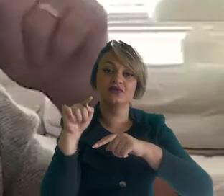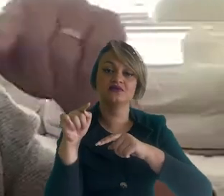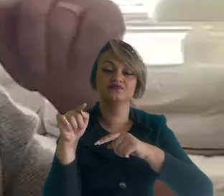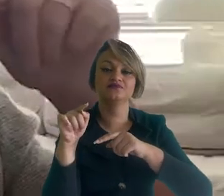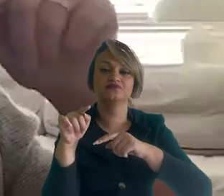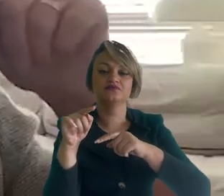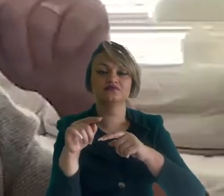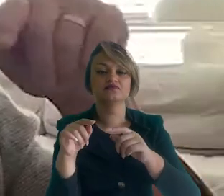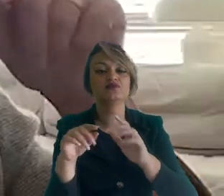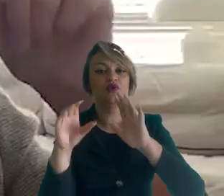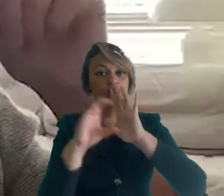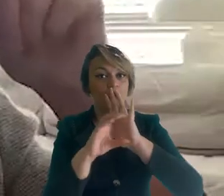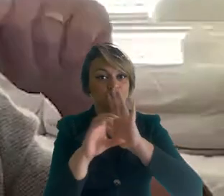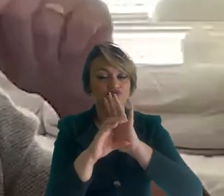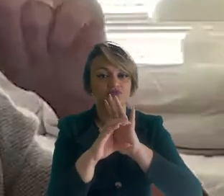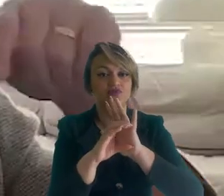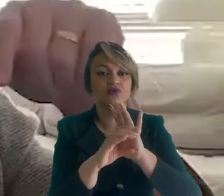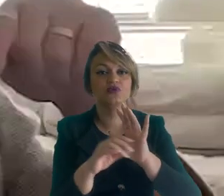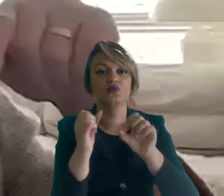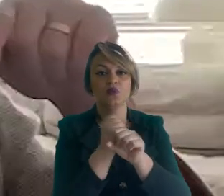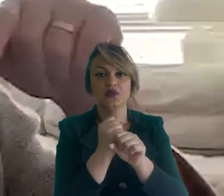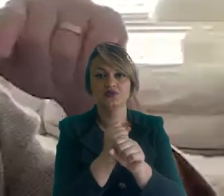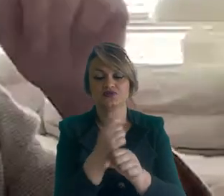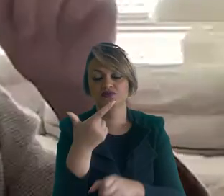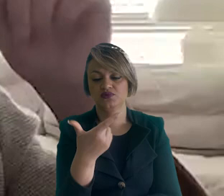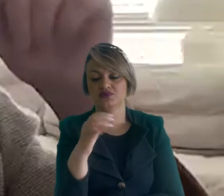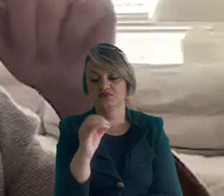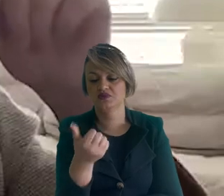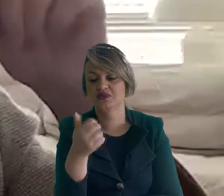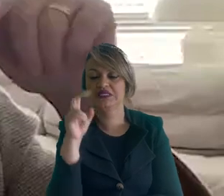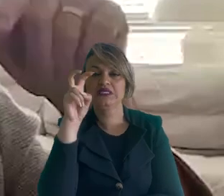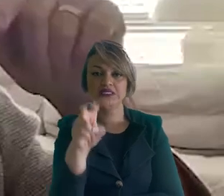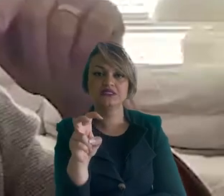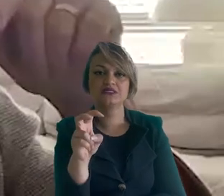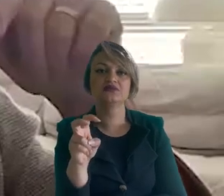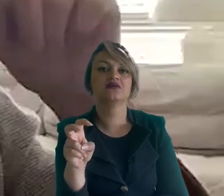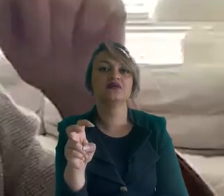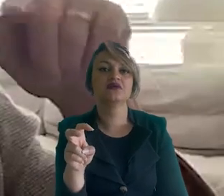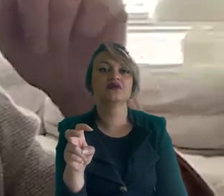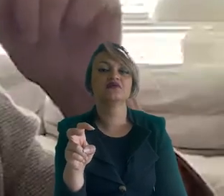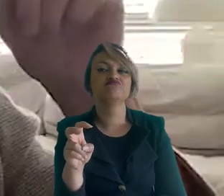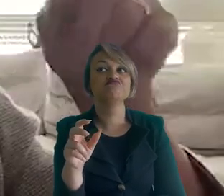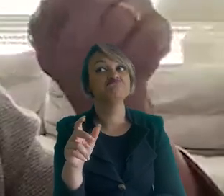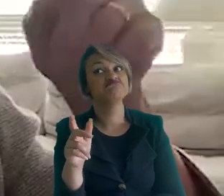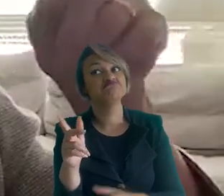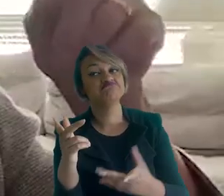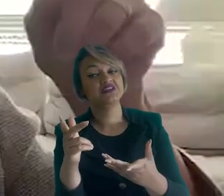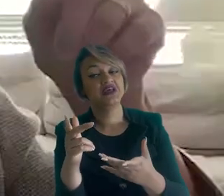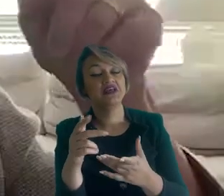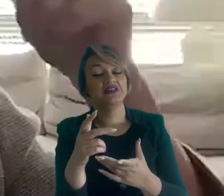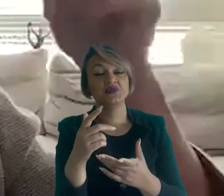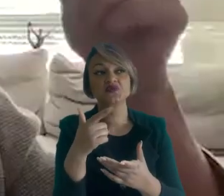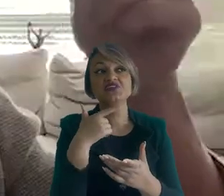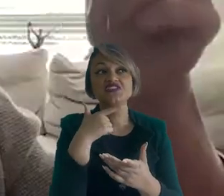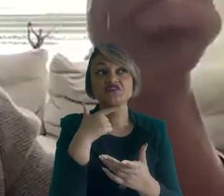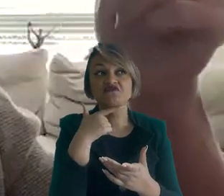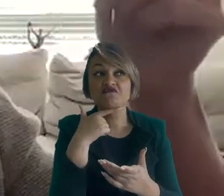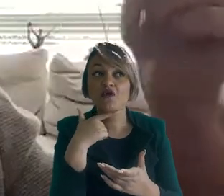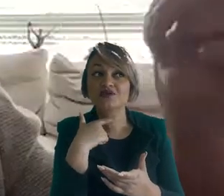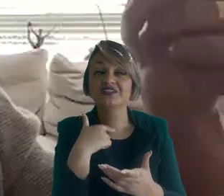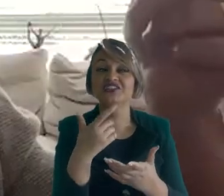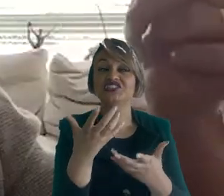o Código de Processo Civil de 2015 ele teve o intuito se não foi direto e